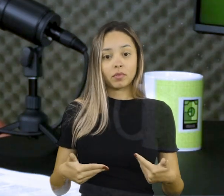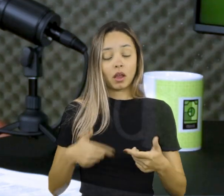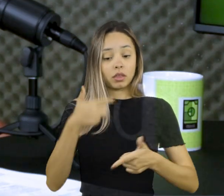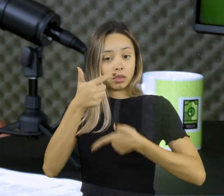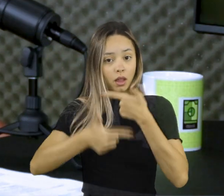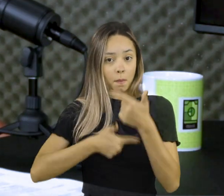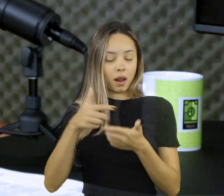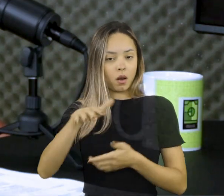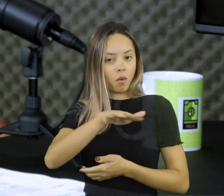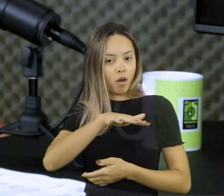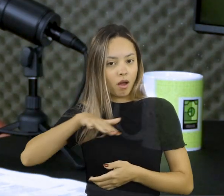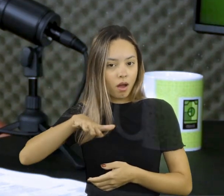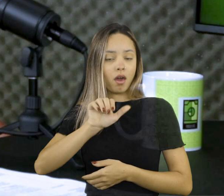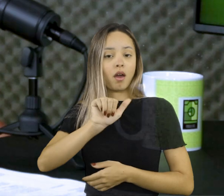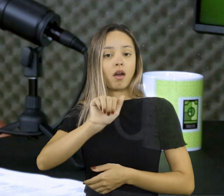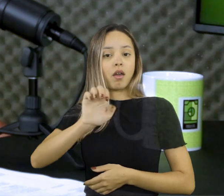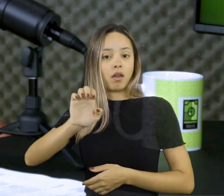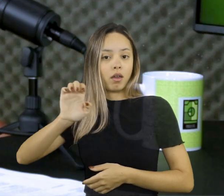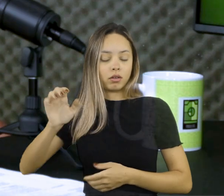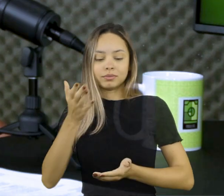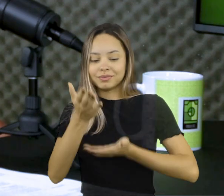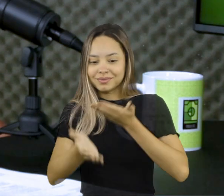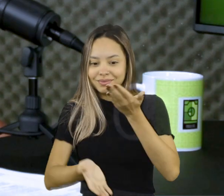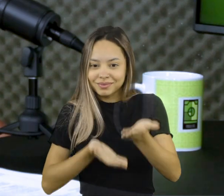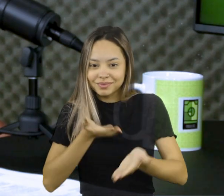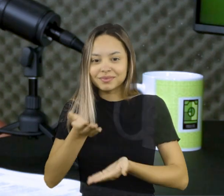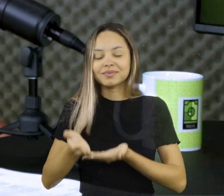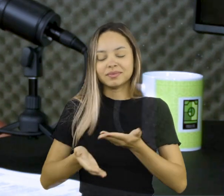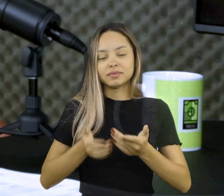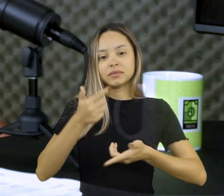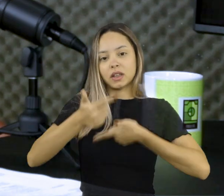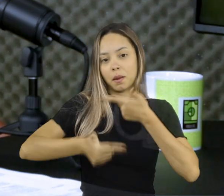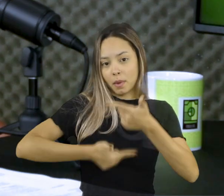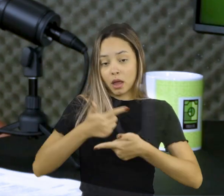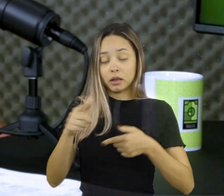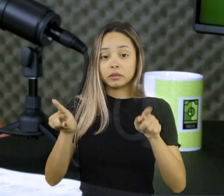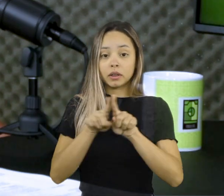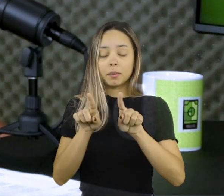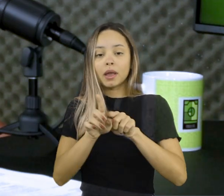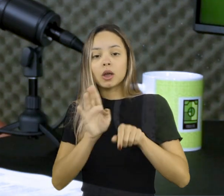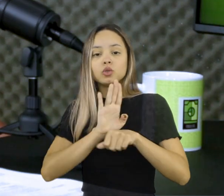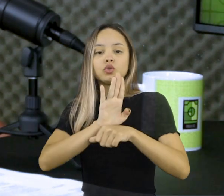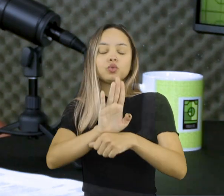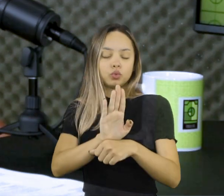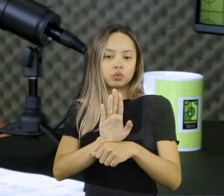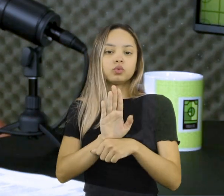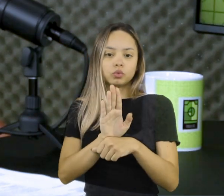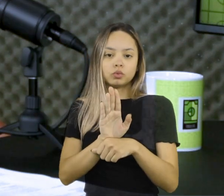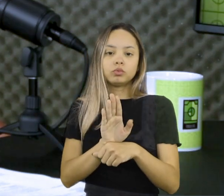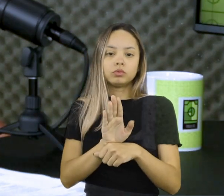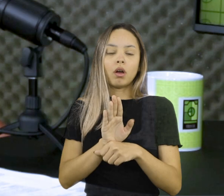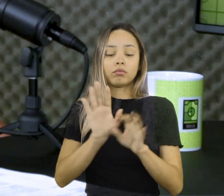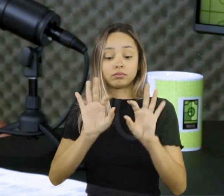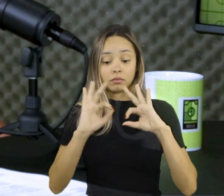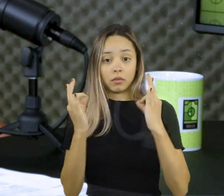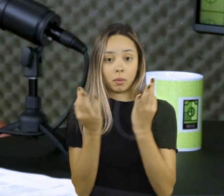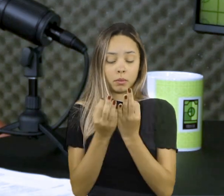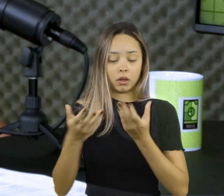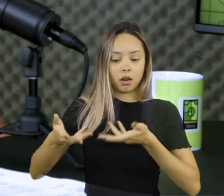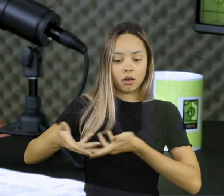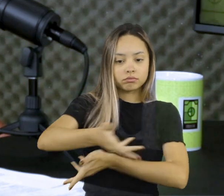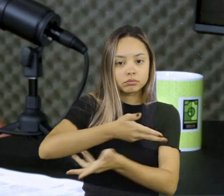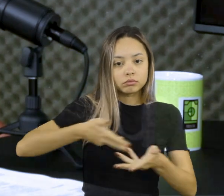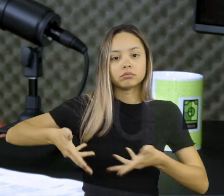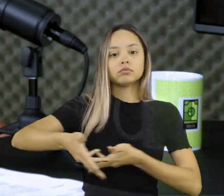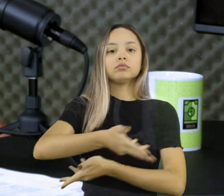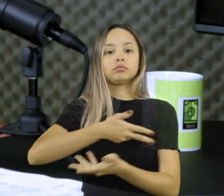educacional especializado. Nilma hoje ajuda, atende famílias, alfabetiza alunos.